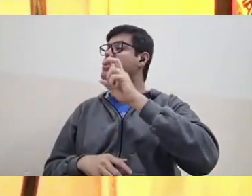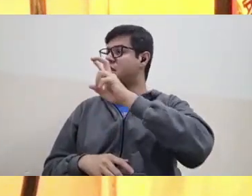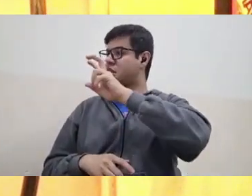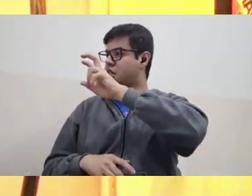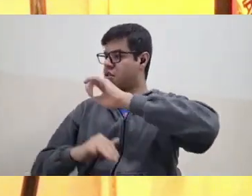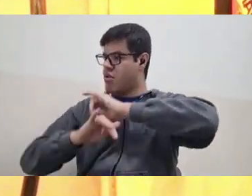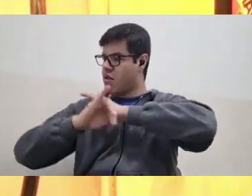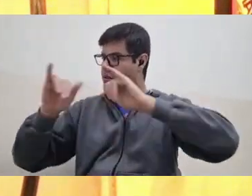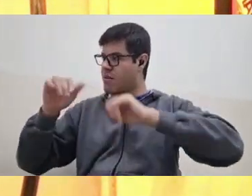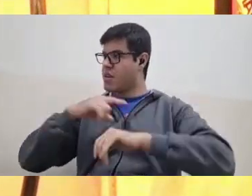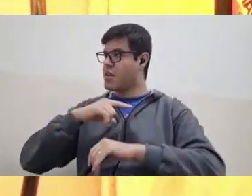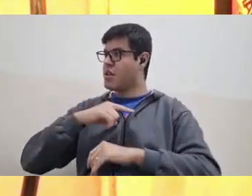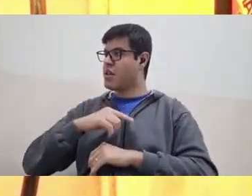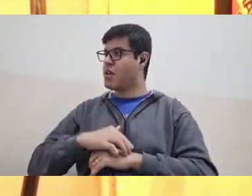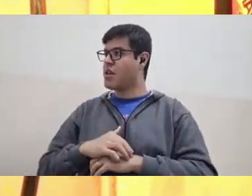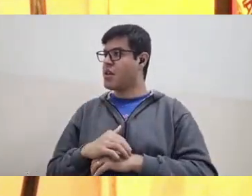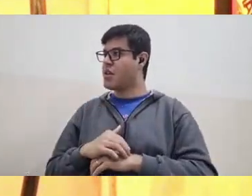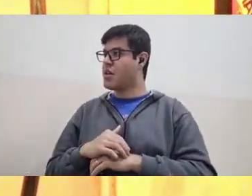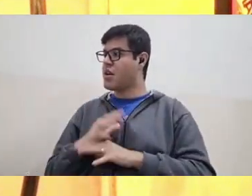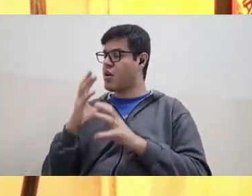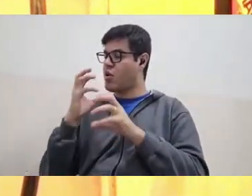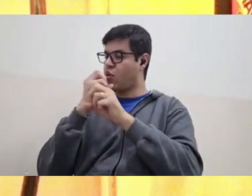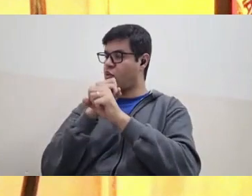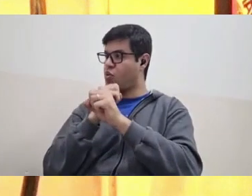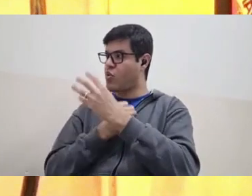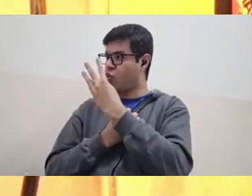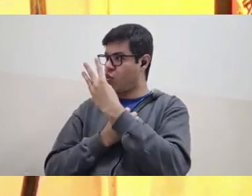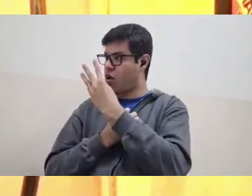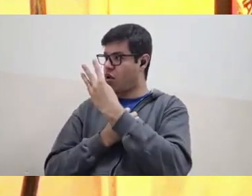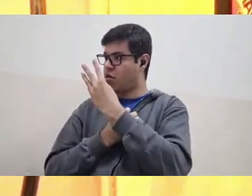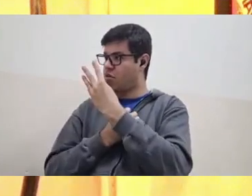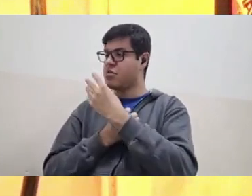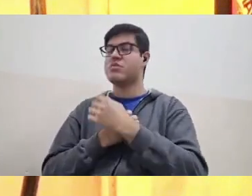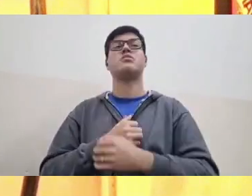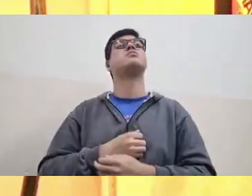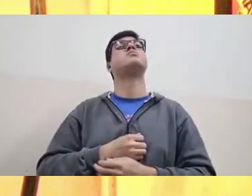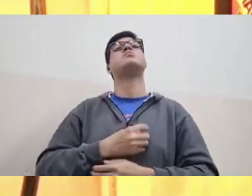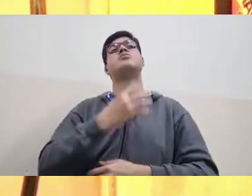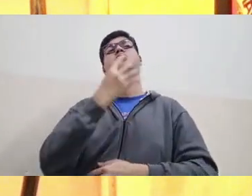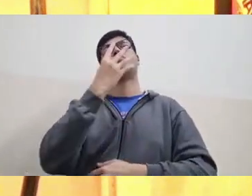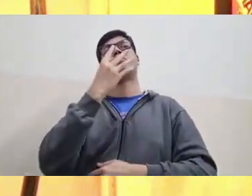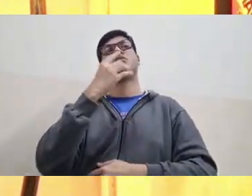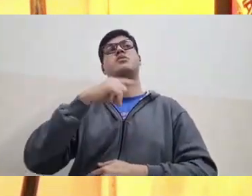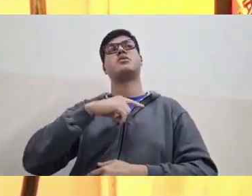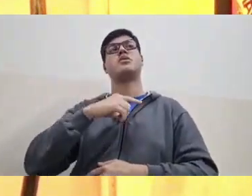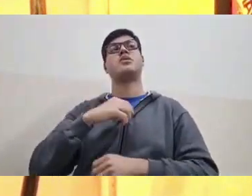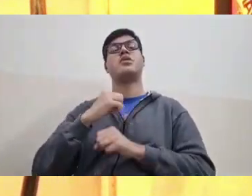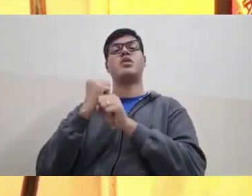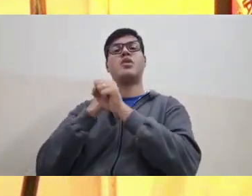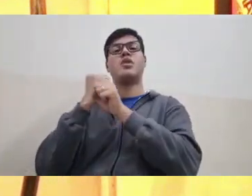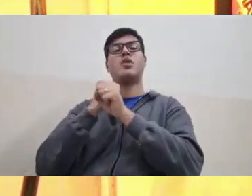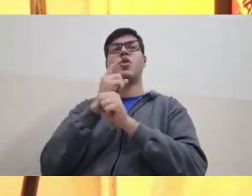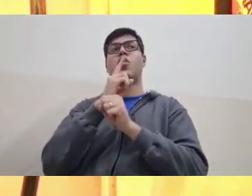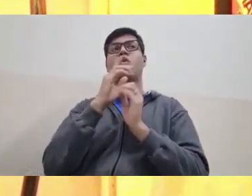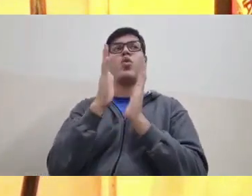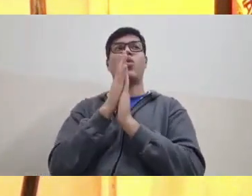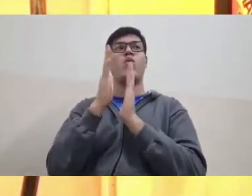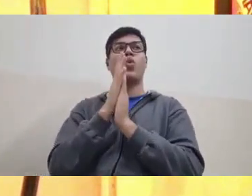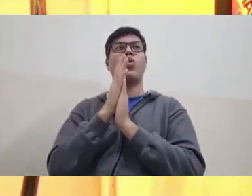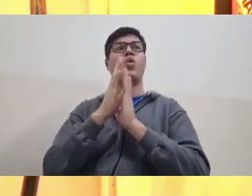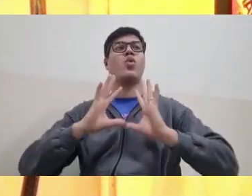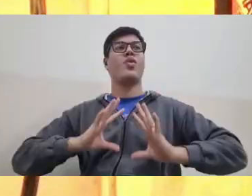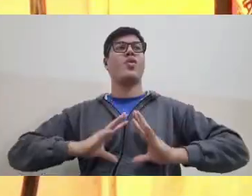campanhas quatro quatro para comemorar os 100 anos isso primeiro dia foi